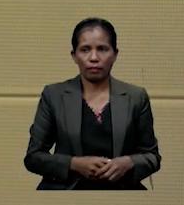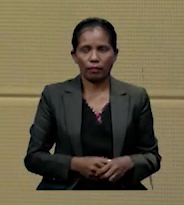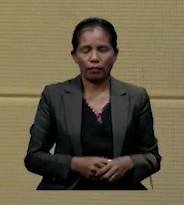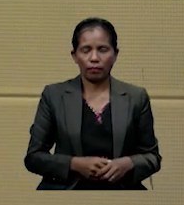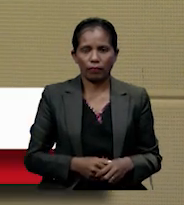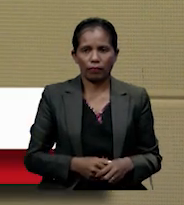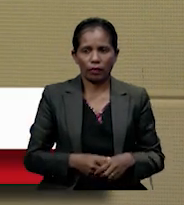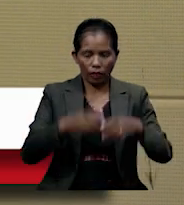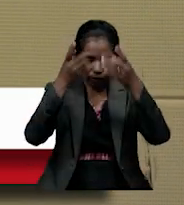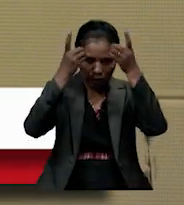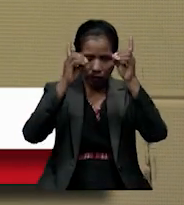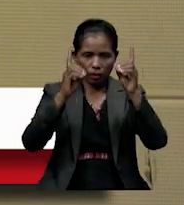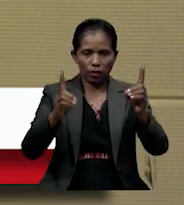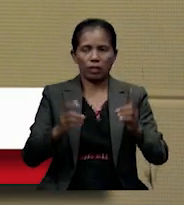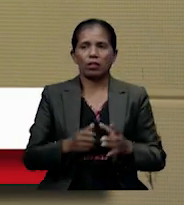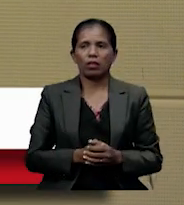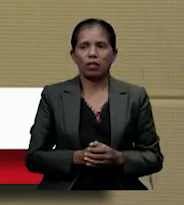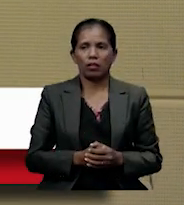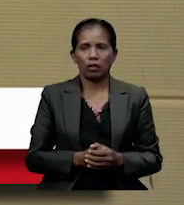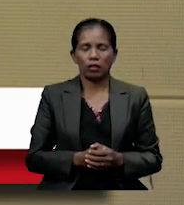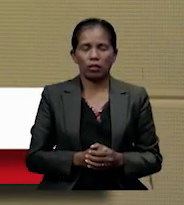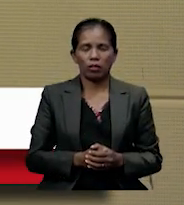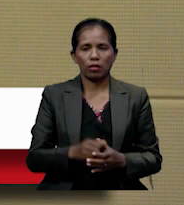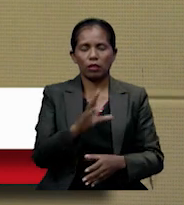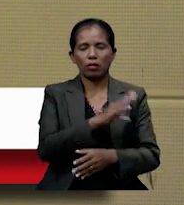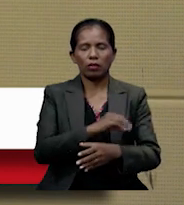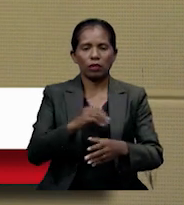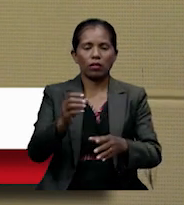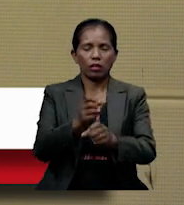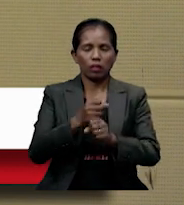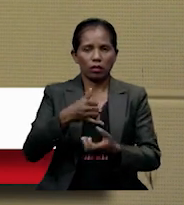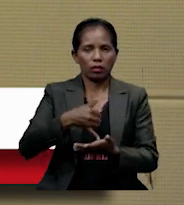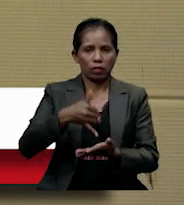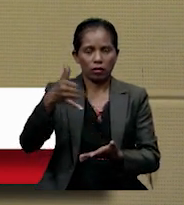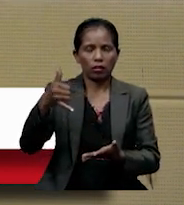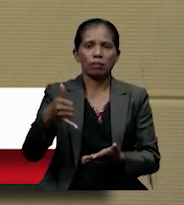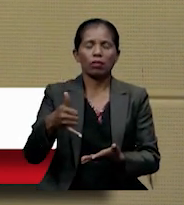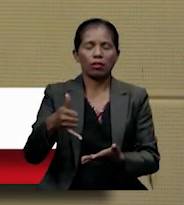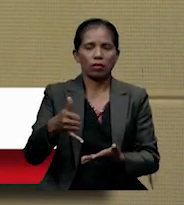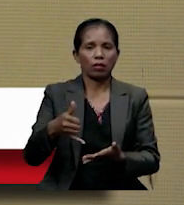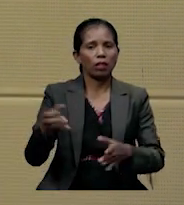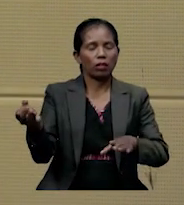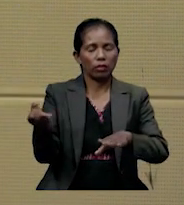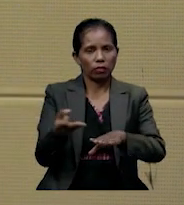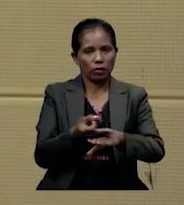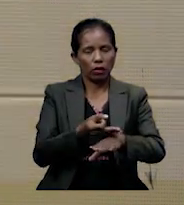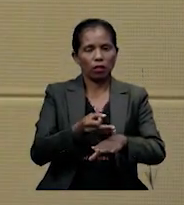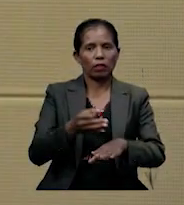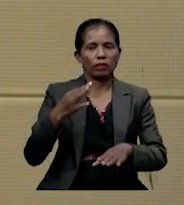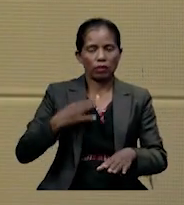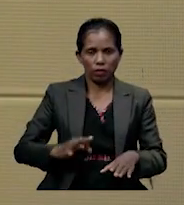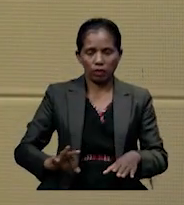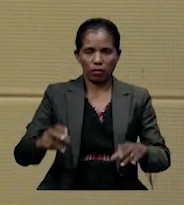decidirmos sobre os prêmios anuais de fraternidade humana,